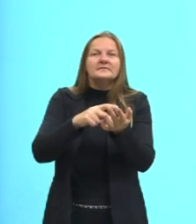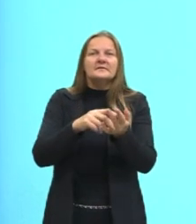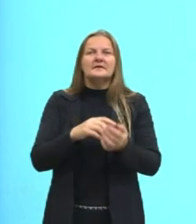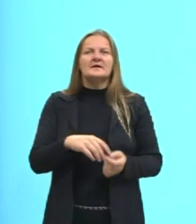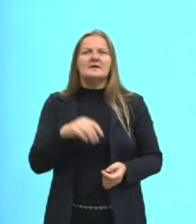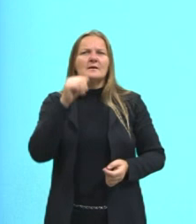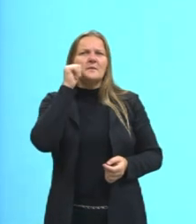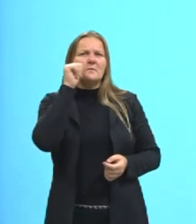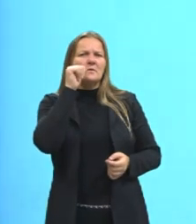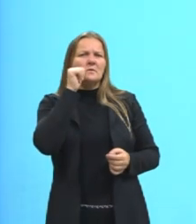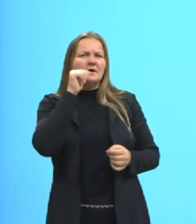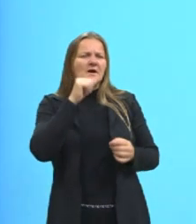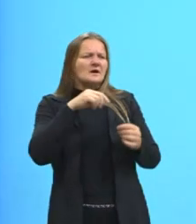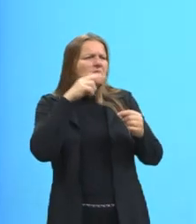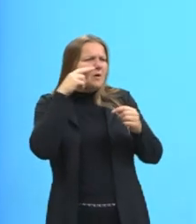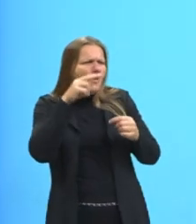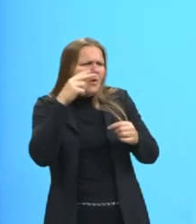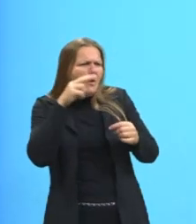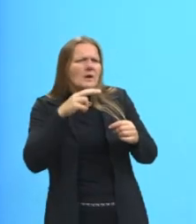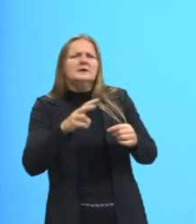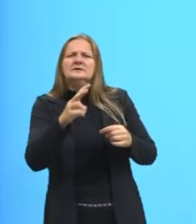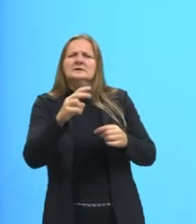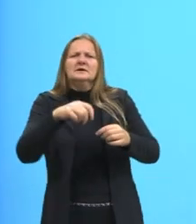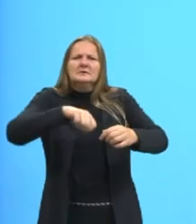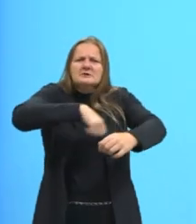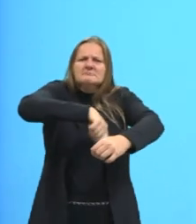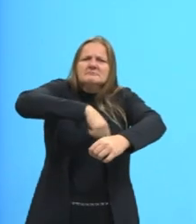vendo a mulher nas tarefas domésticas